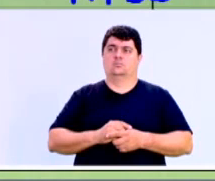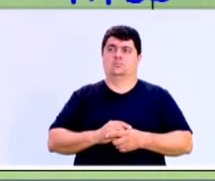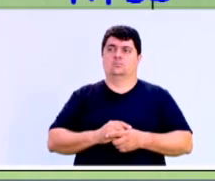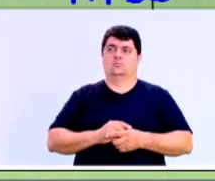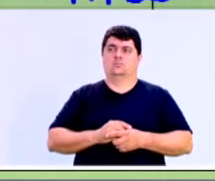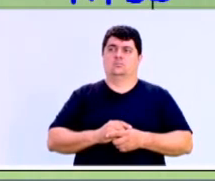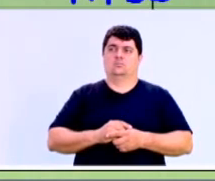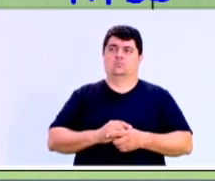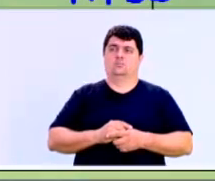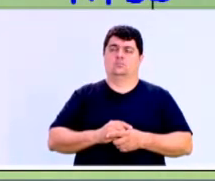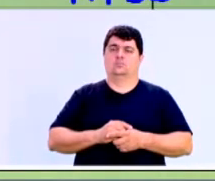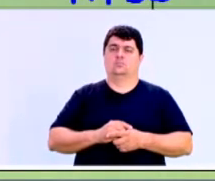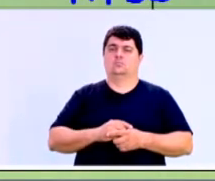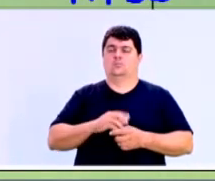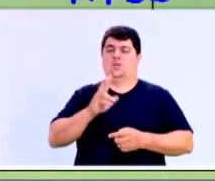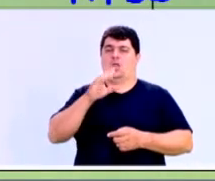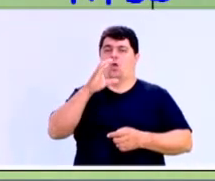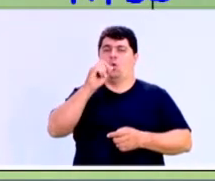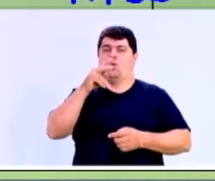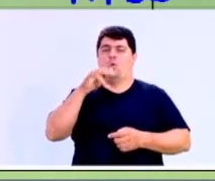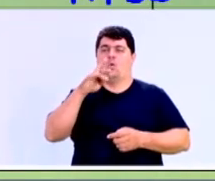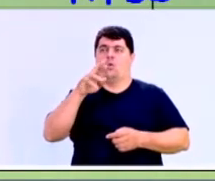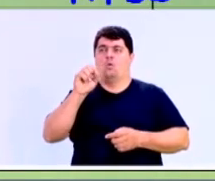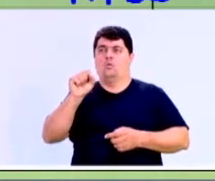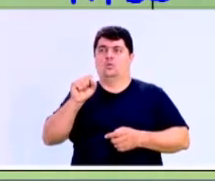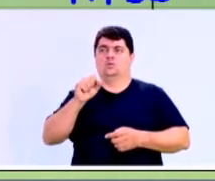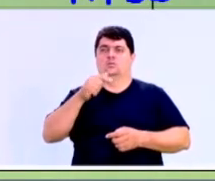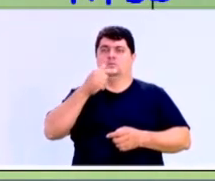está aqui o valor das minhas compras.